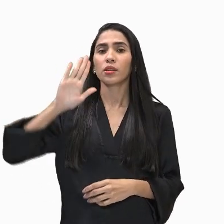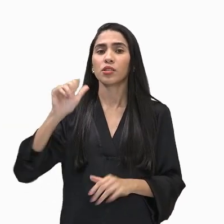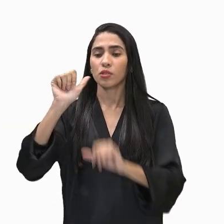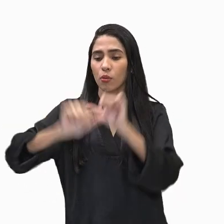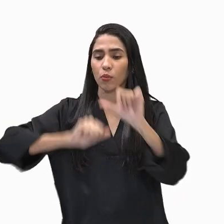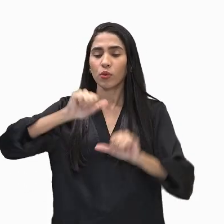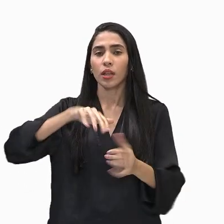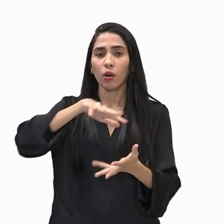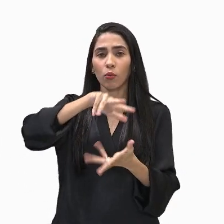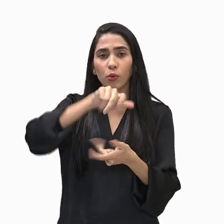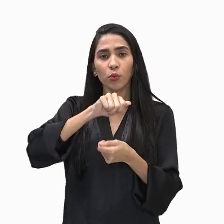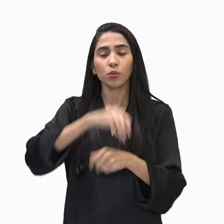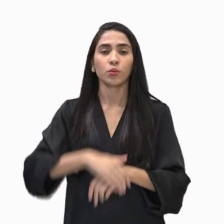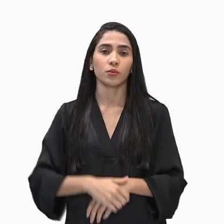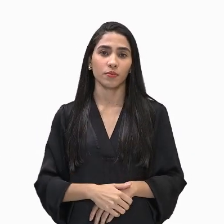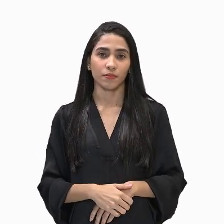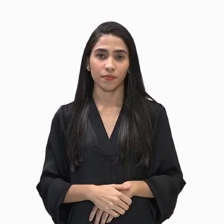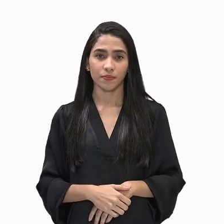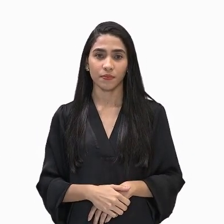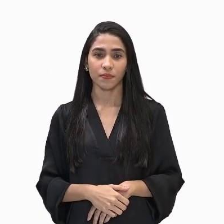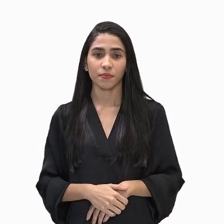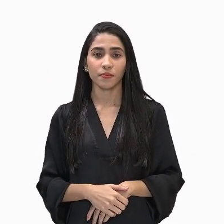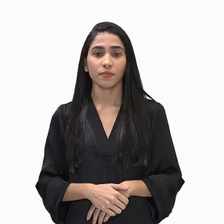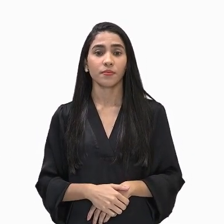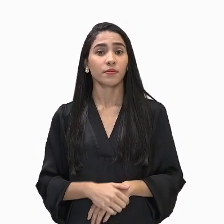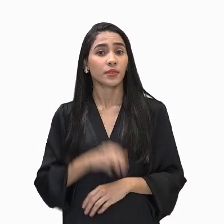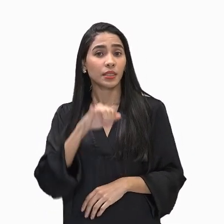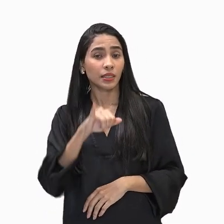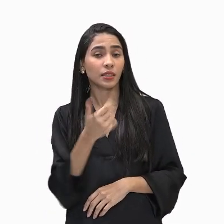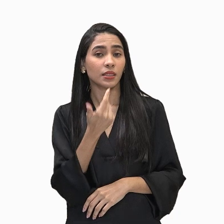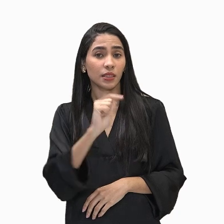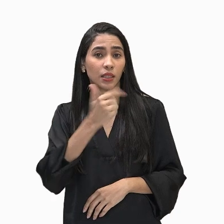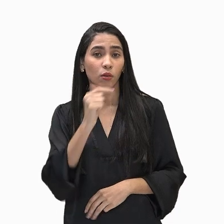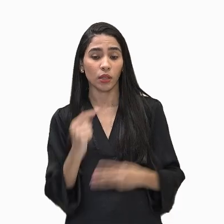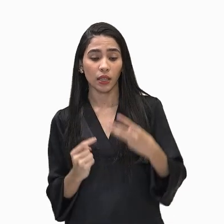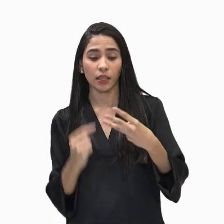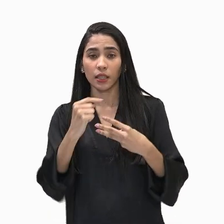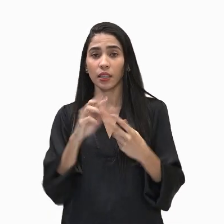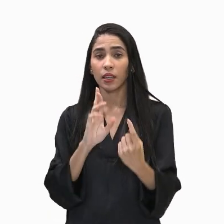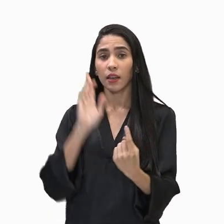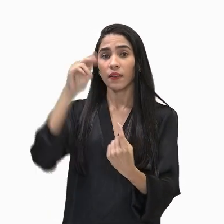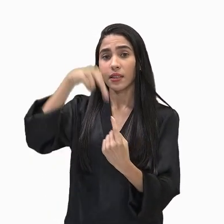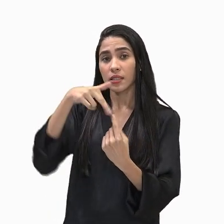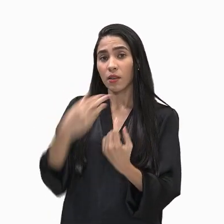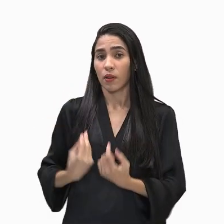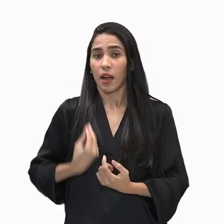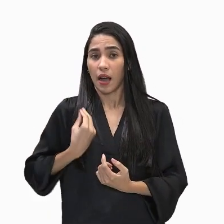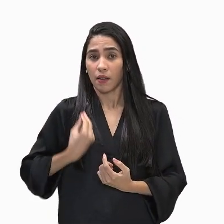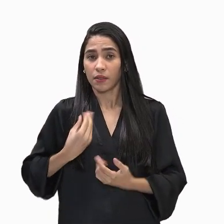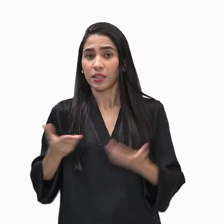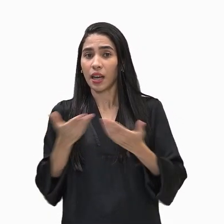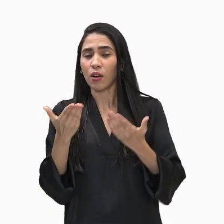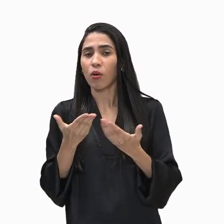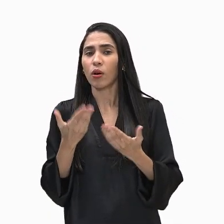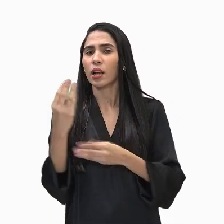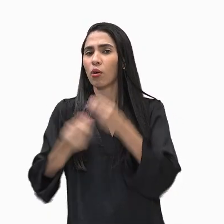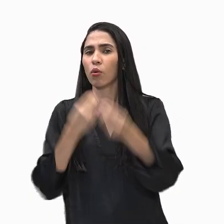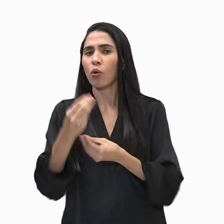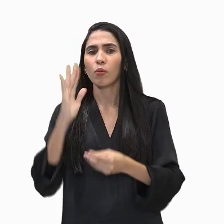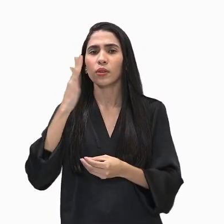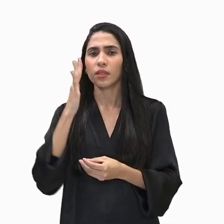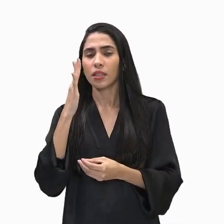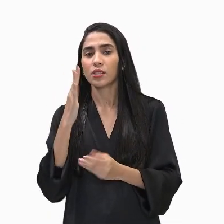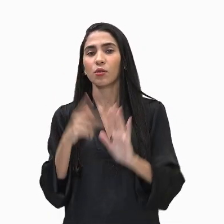transformar a humanidade. Então, quando não há mais esses referenciais, a vida passa a ser entendida o quê? Como